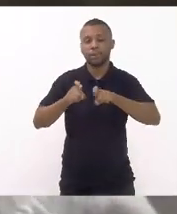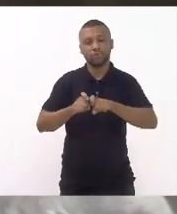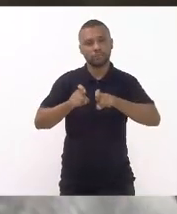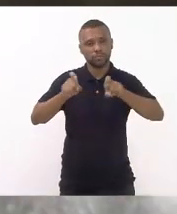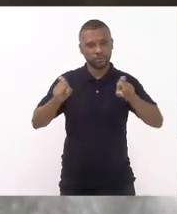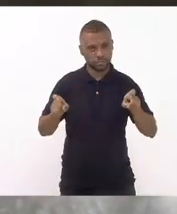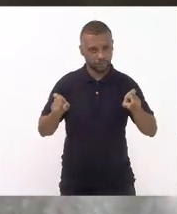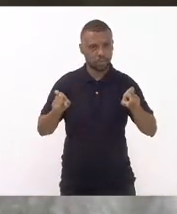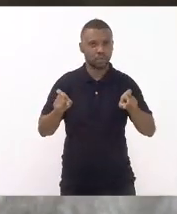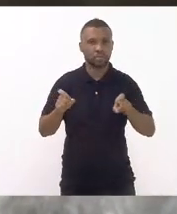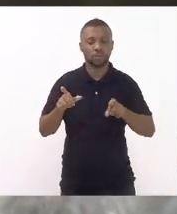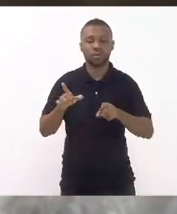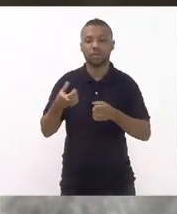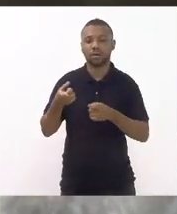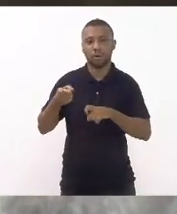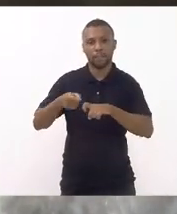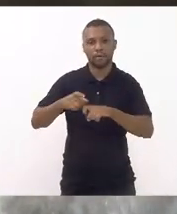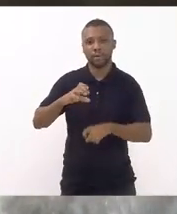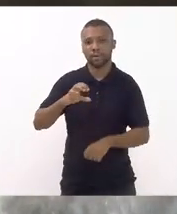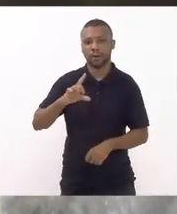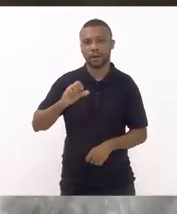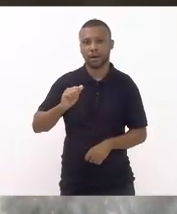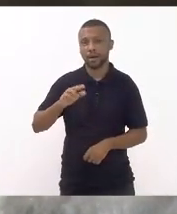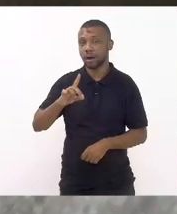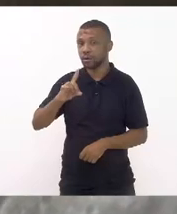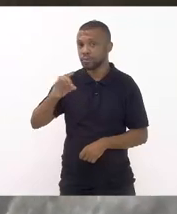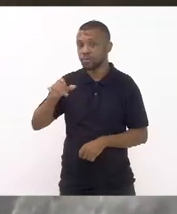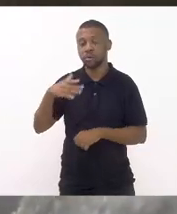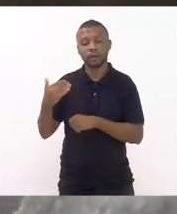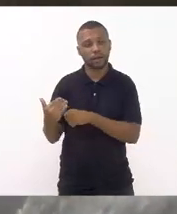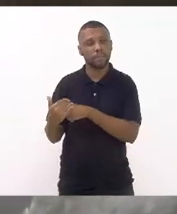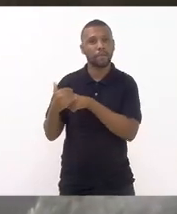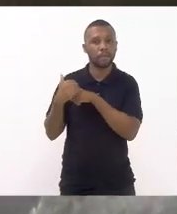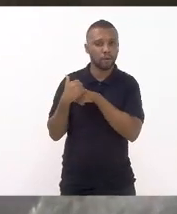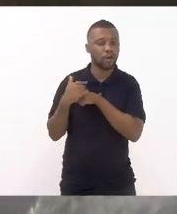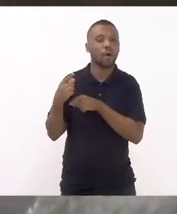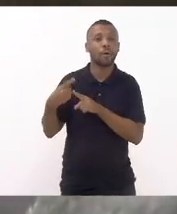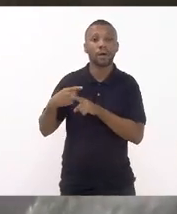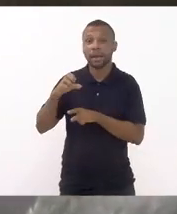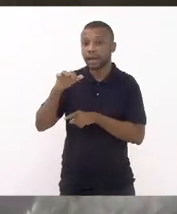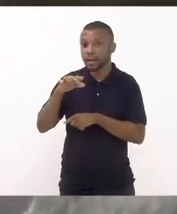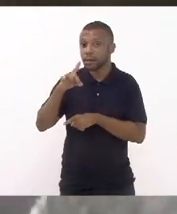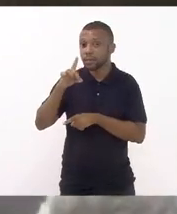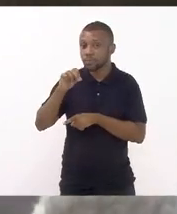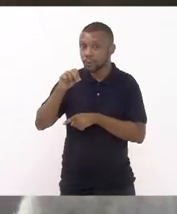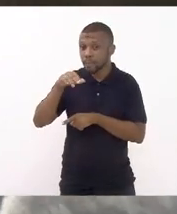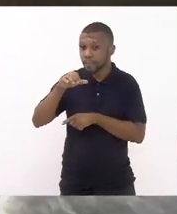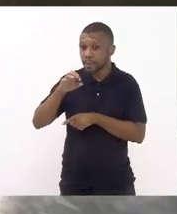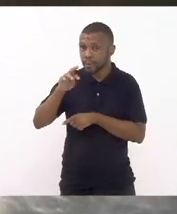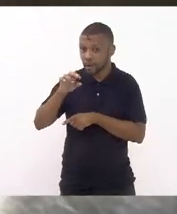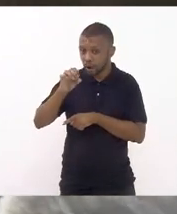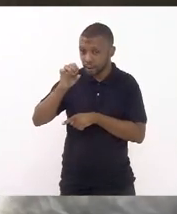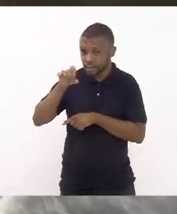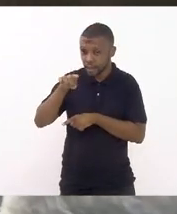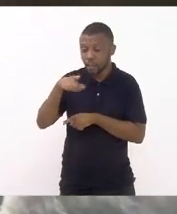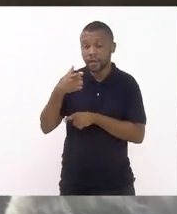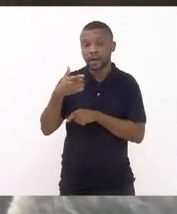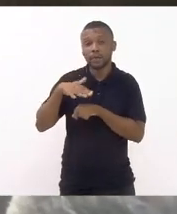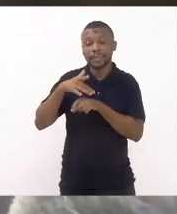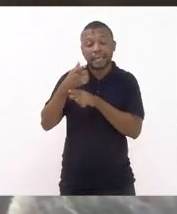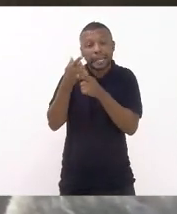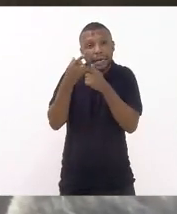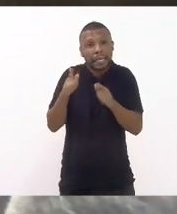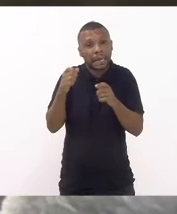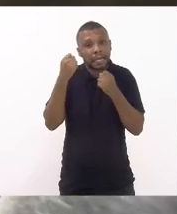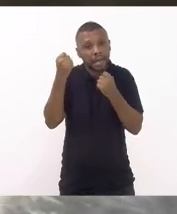médico, o doutor Cláudio Crispi, que me procurou, porque a endometriose é uma doença grave,